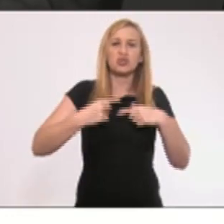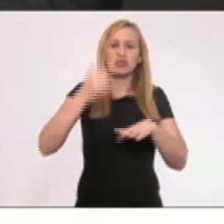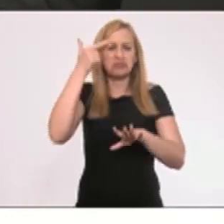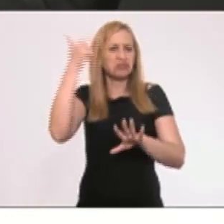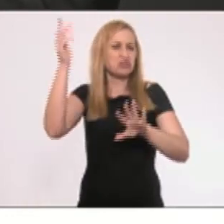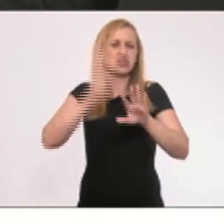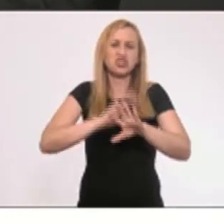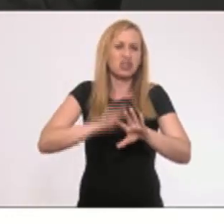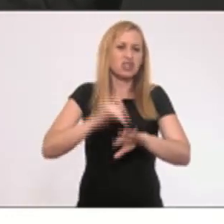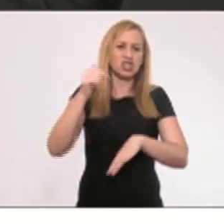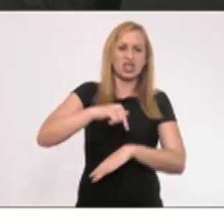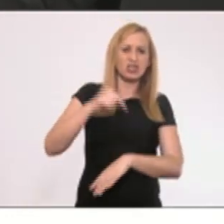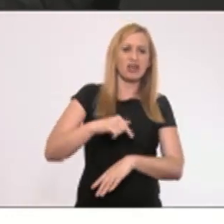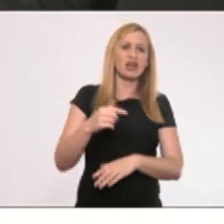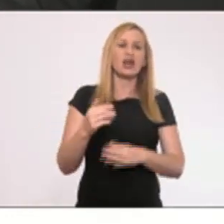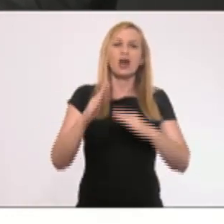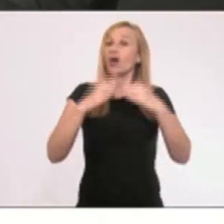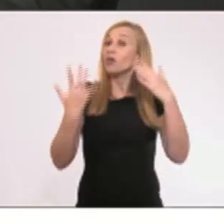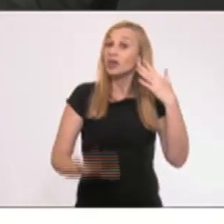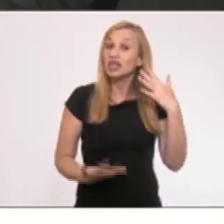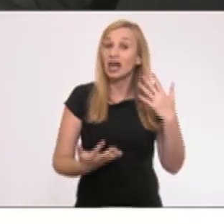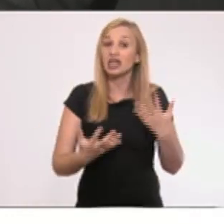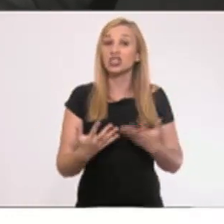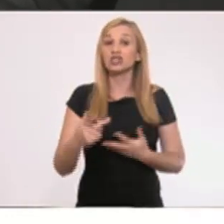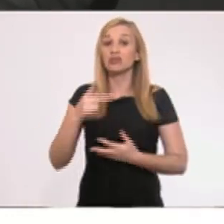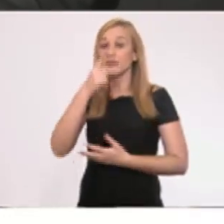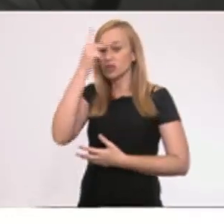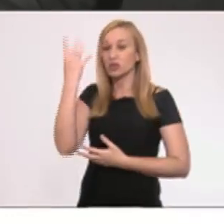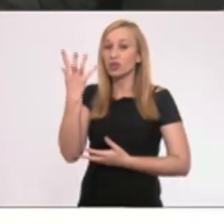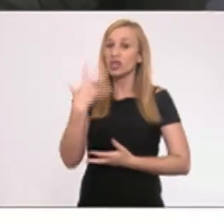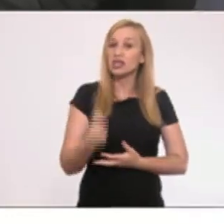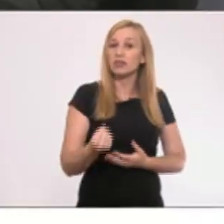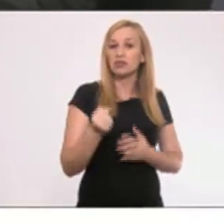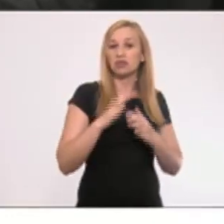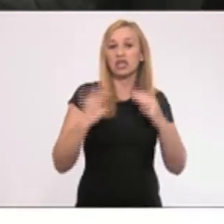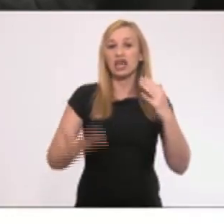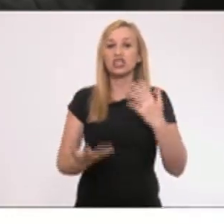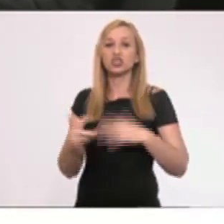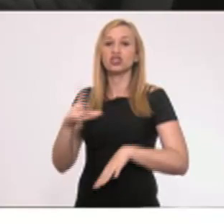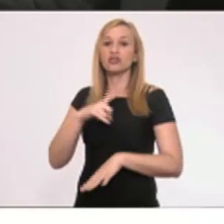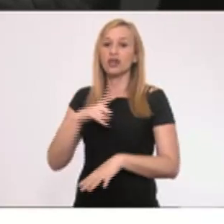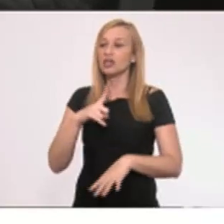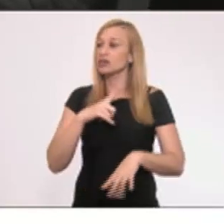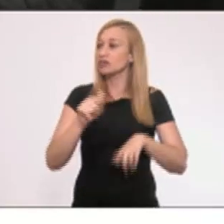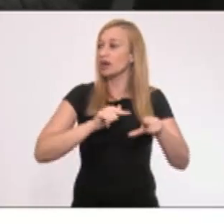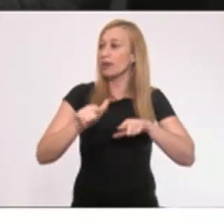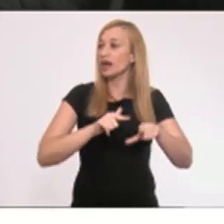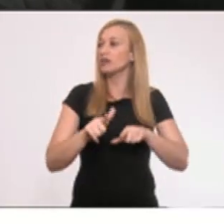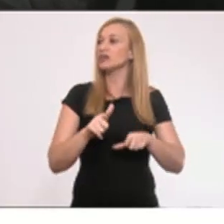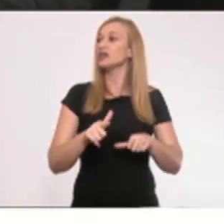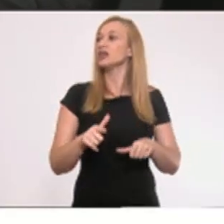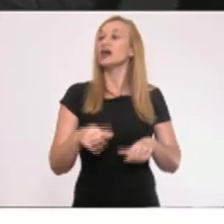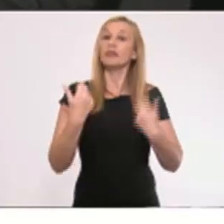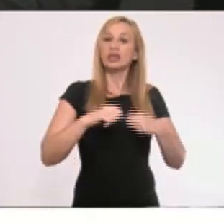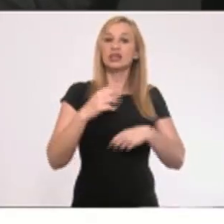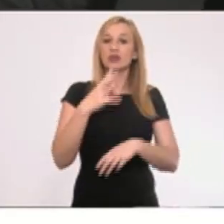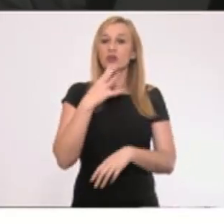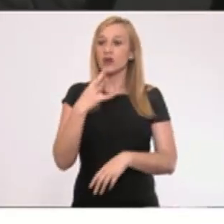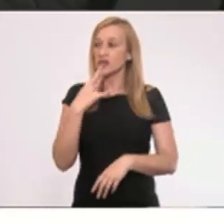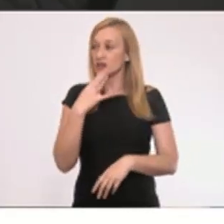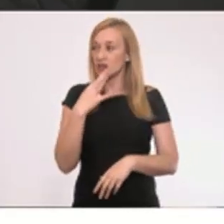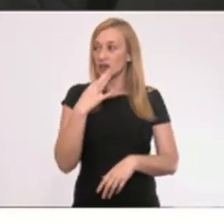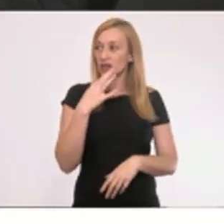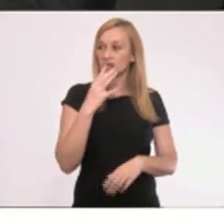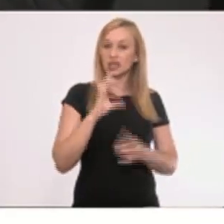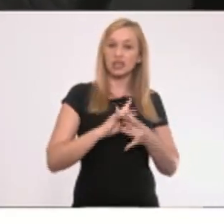ideológicas, para aqueles que viessem ganhar uma homenagem, receber uma homenagem e fizesse, tivesse serviço prestado. Acho que a gente tem que reconhecer isso e deixar as